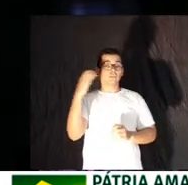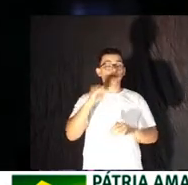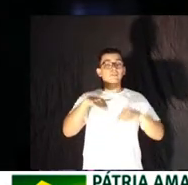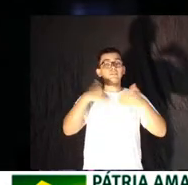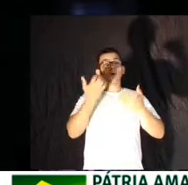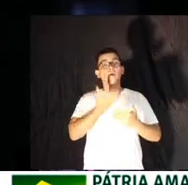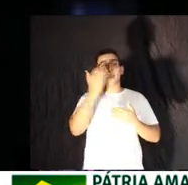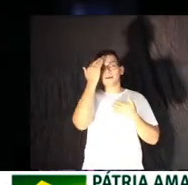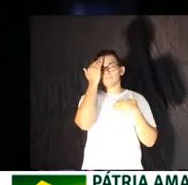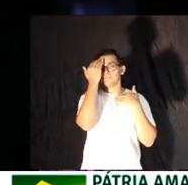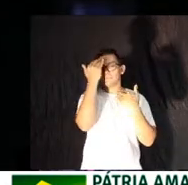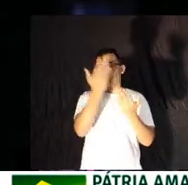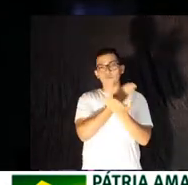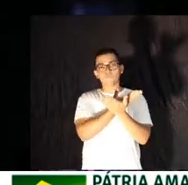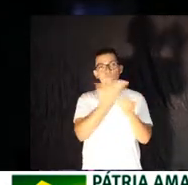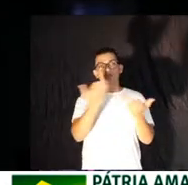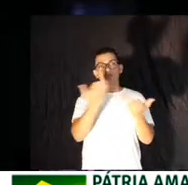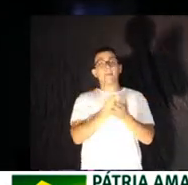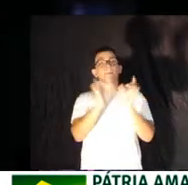gente. Hoje,